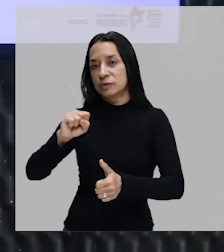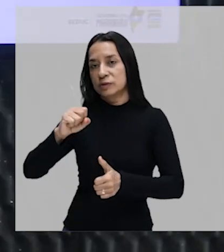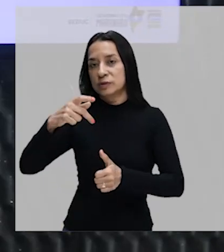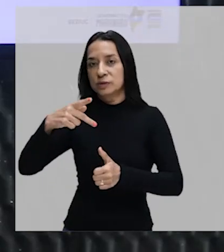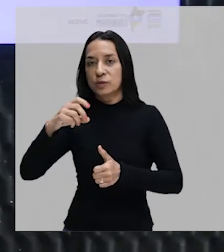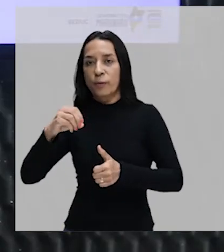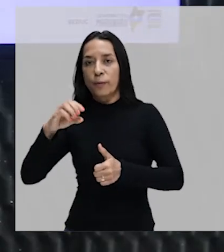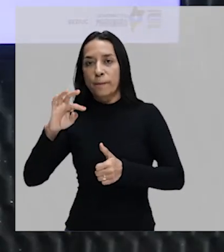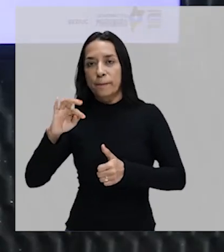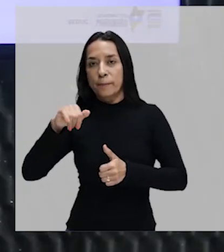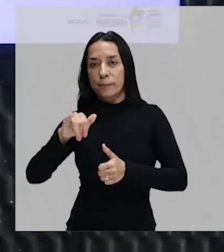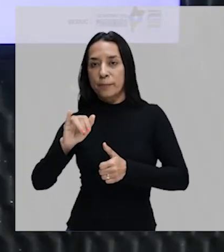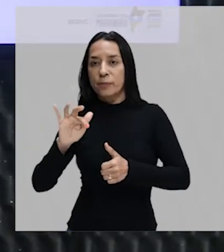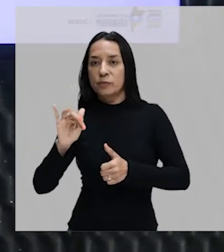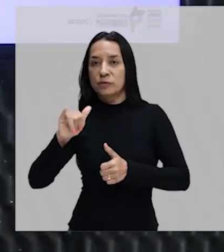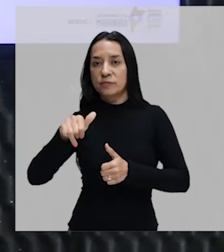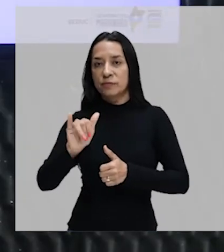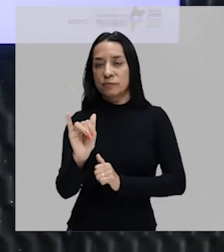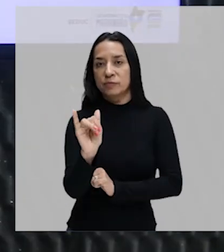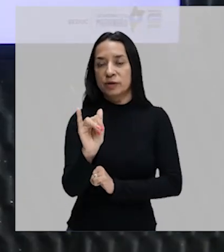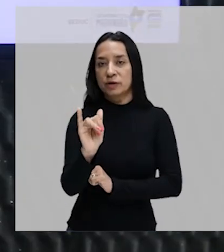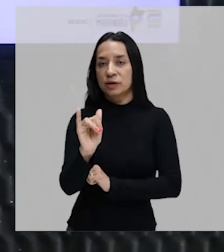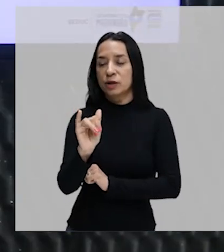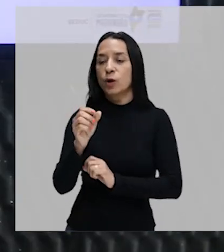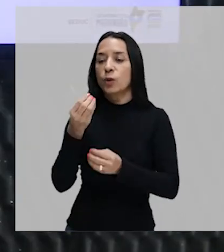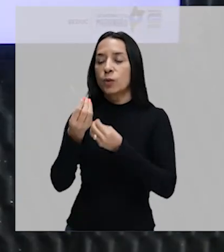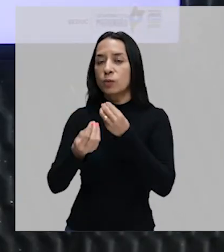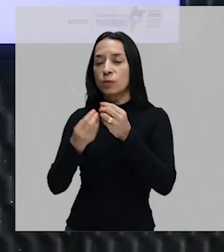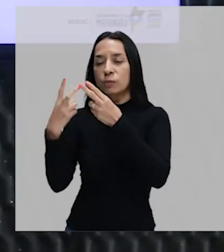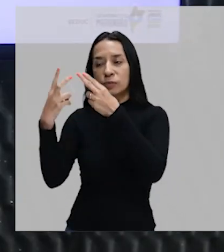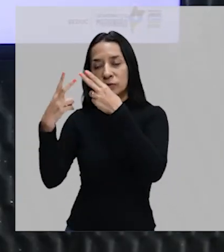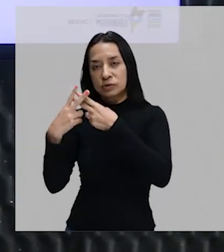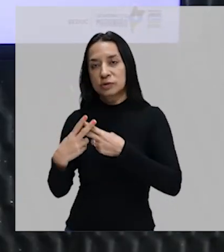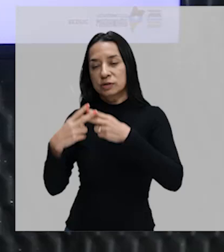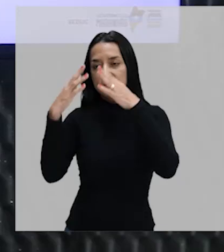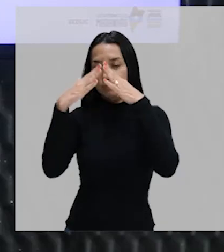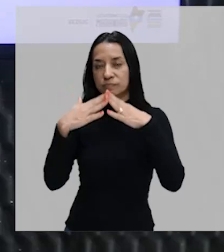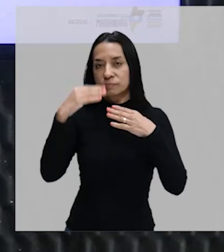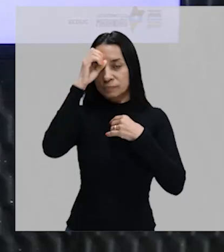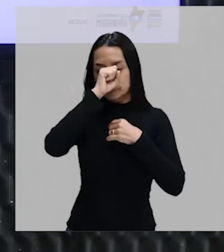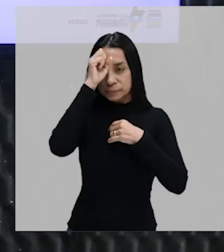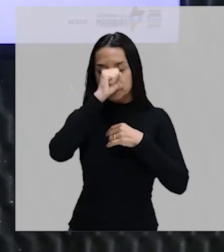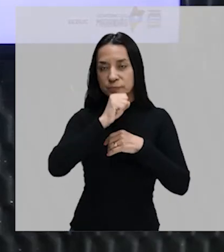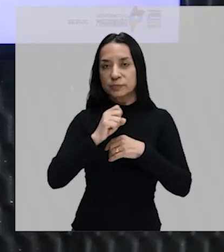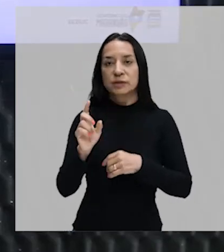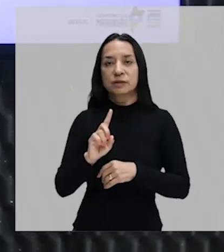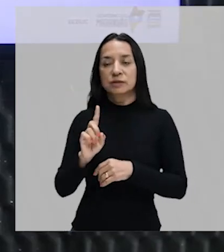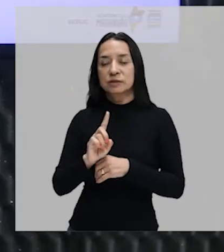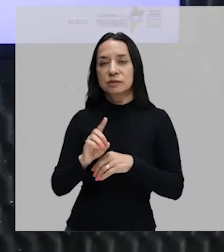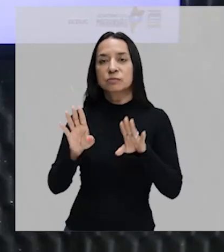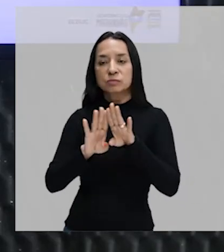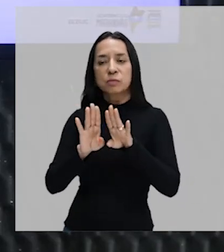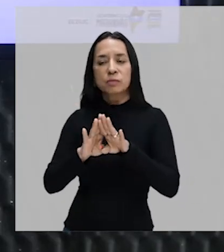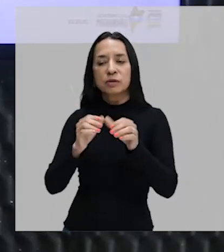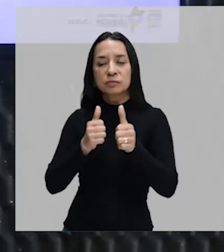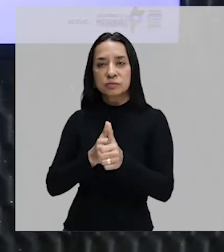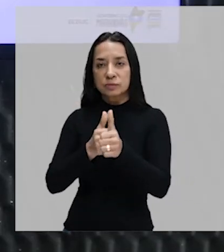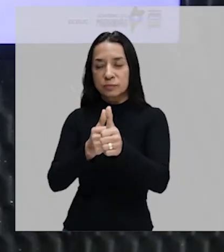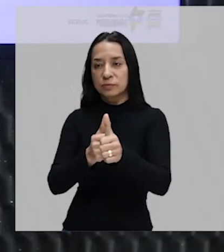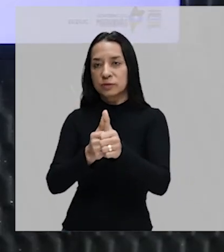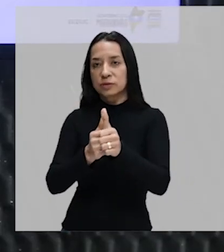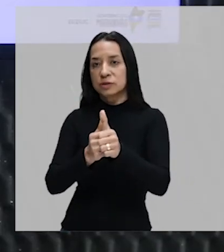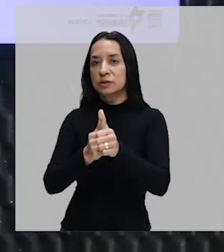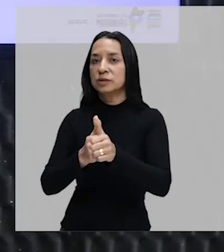estamos lá na plataforma do Spotify com o hashtag Fique em Casa Aprendendo. E não deixar de nos seguir,